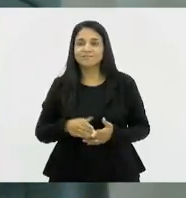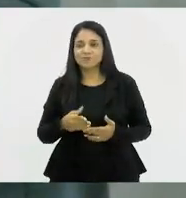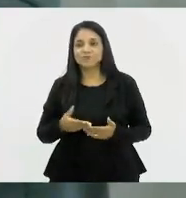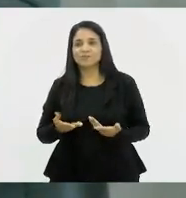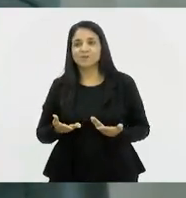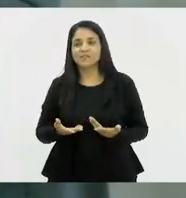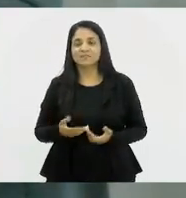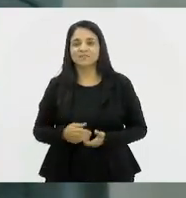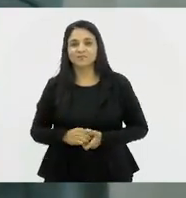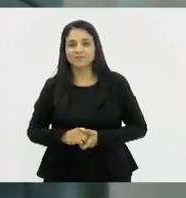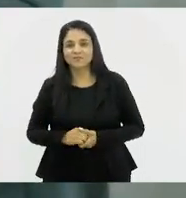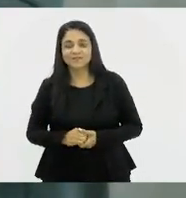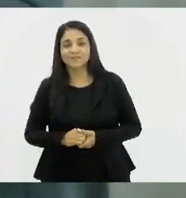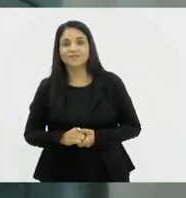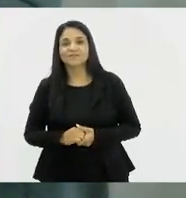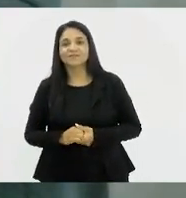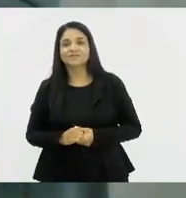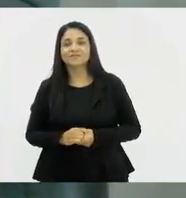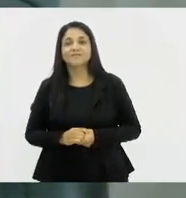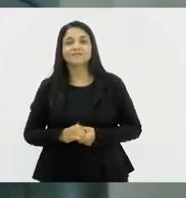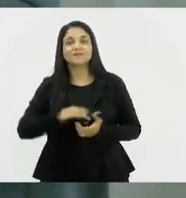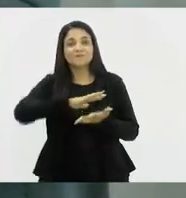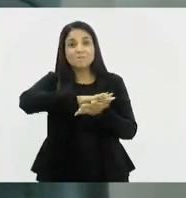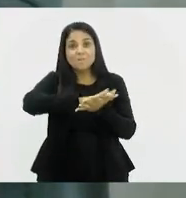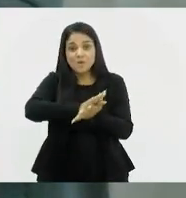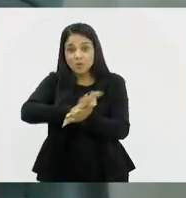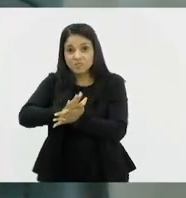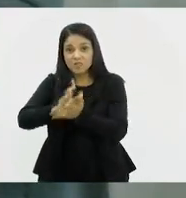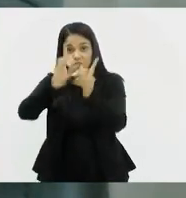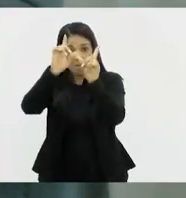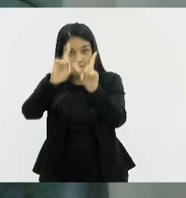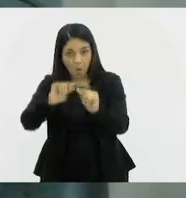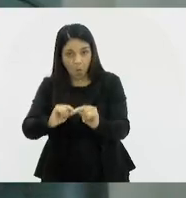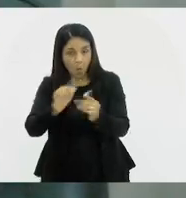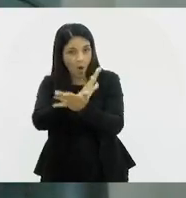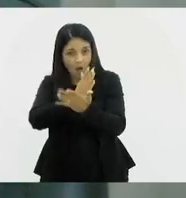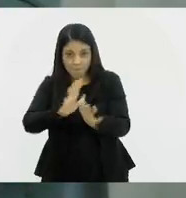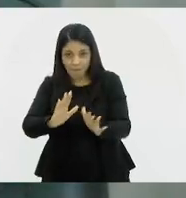Então, eliminar o preconceito e produzir